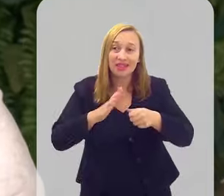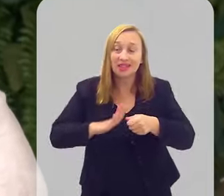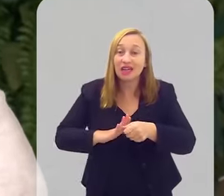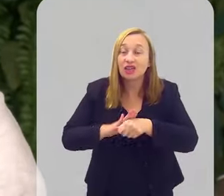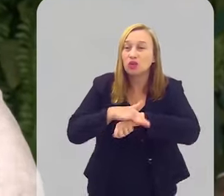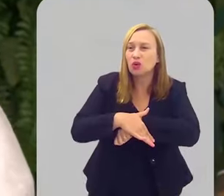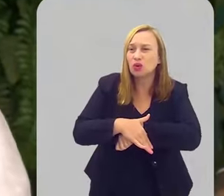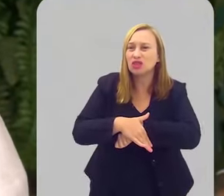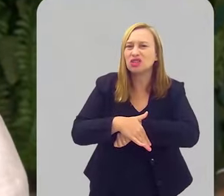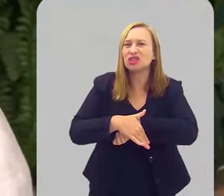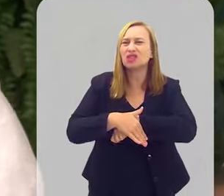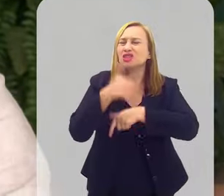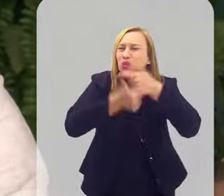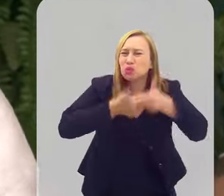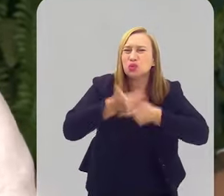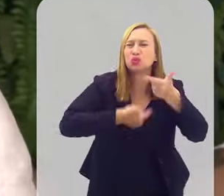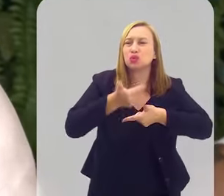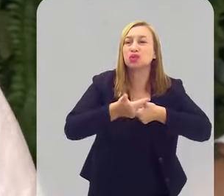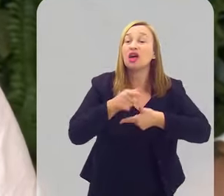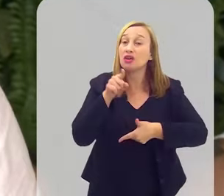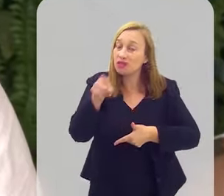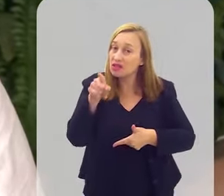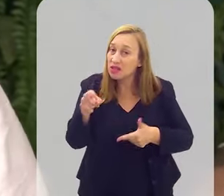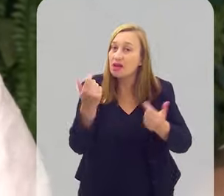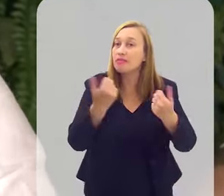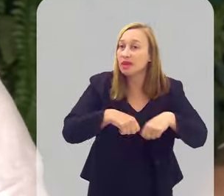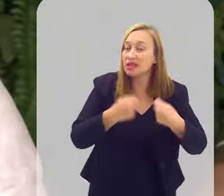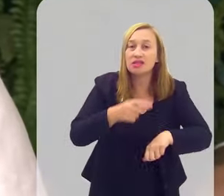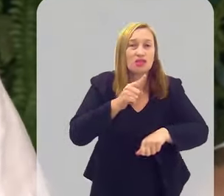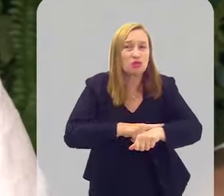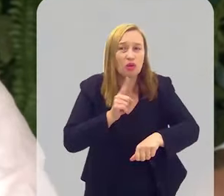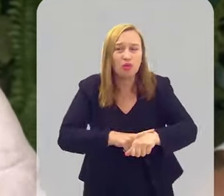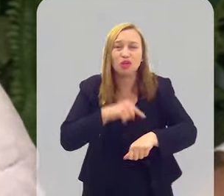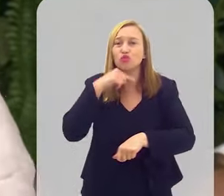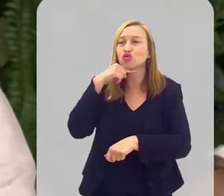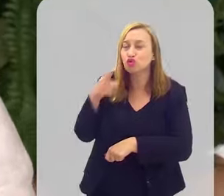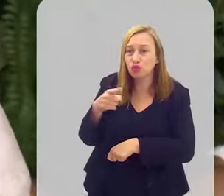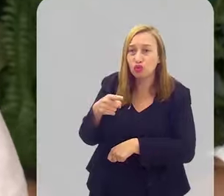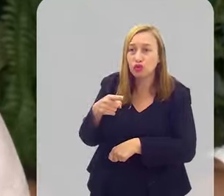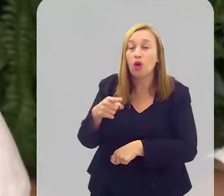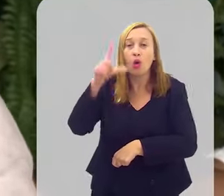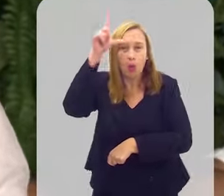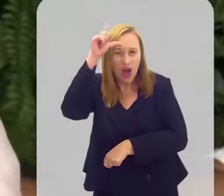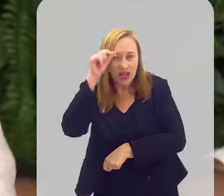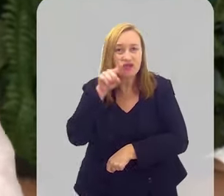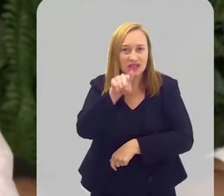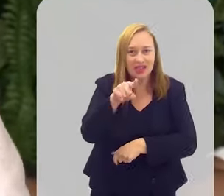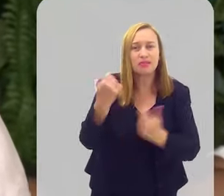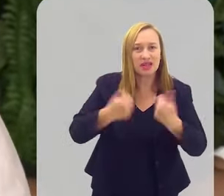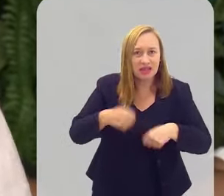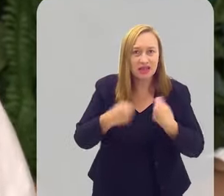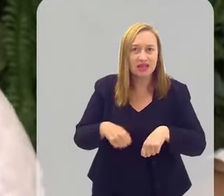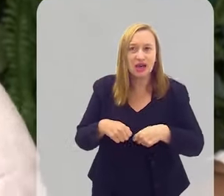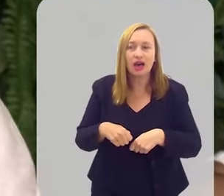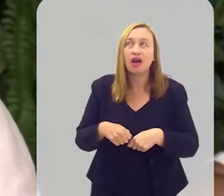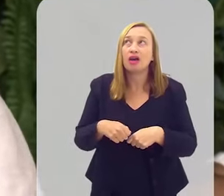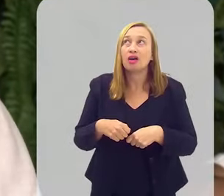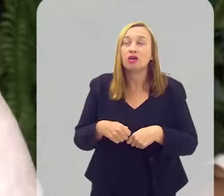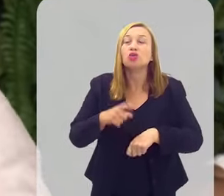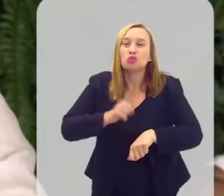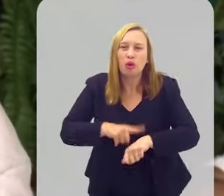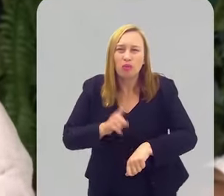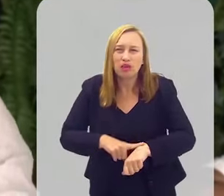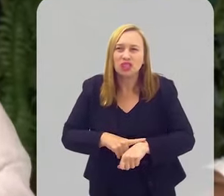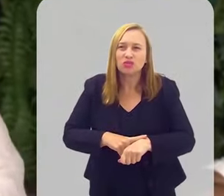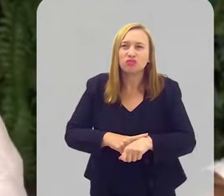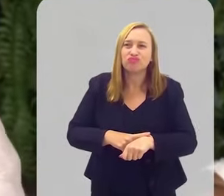é aquilo que você precisa na noite da aflição o alívio é aquilo que você precisa no momento da dúvida o alívio